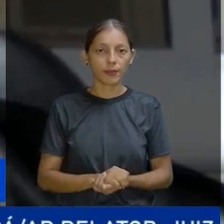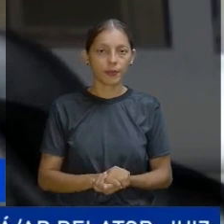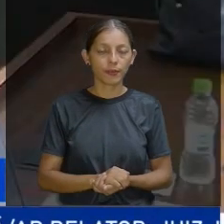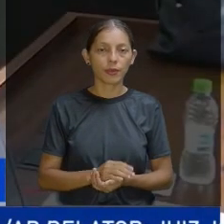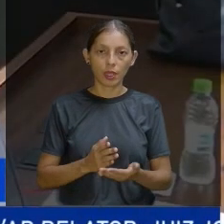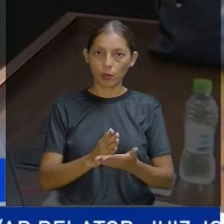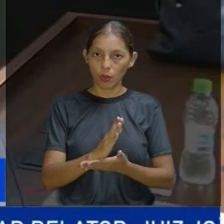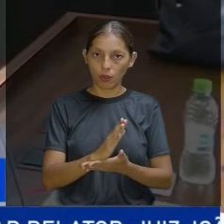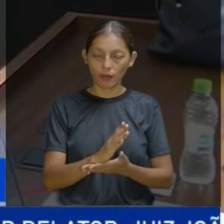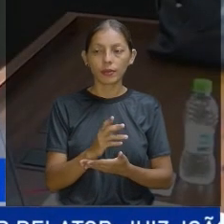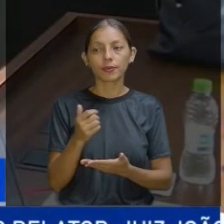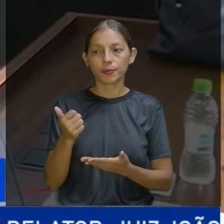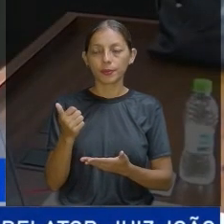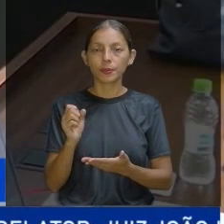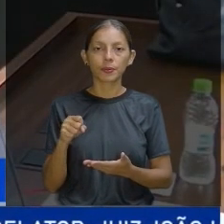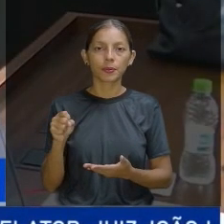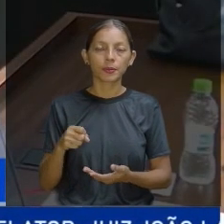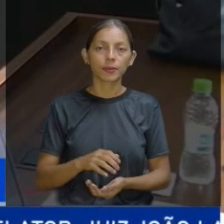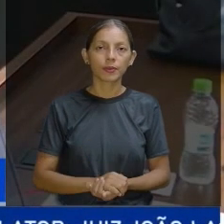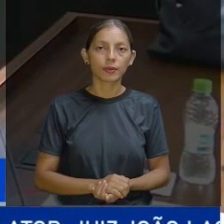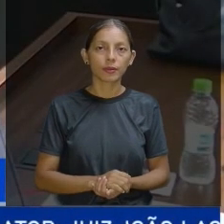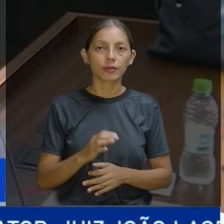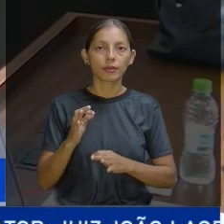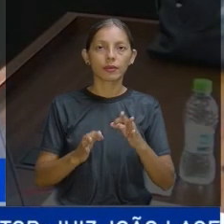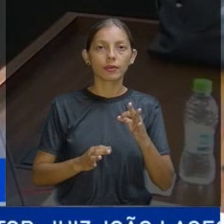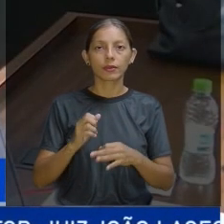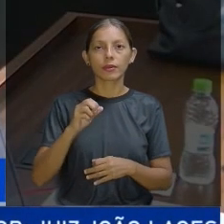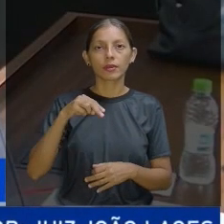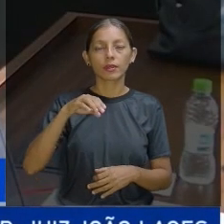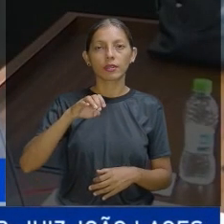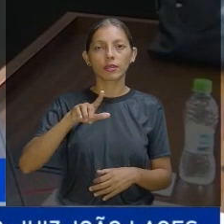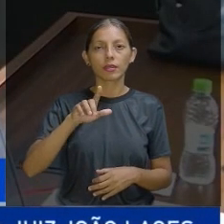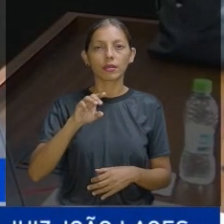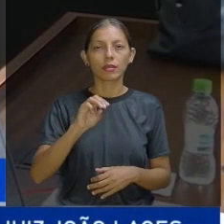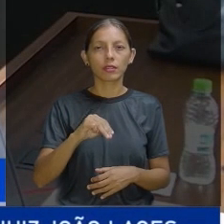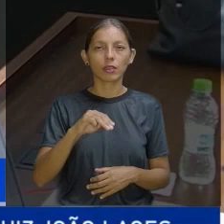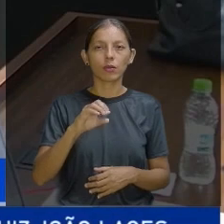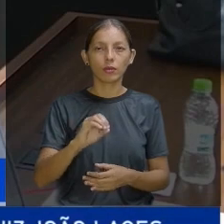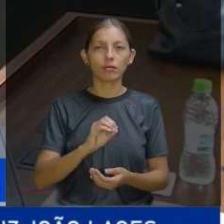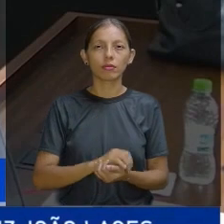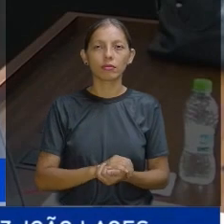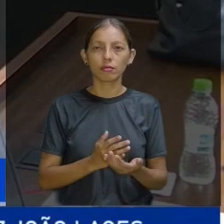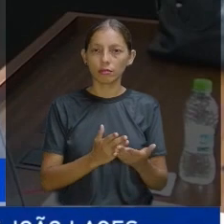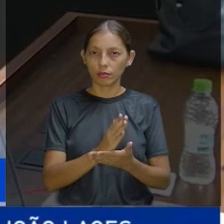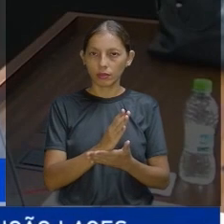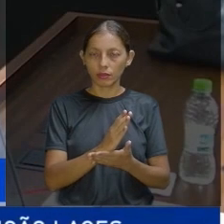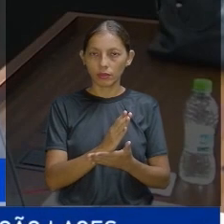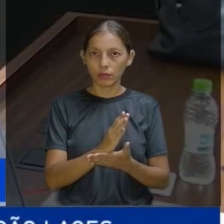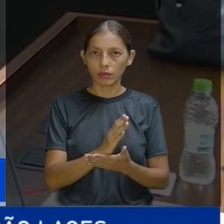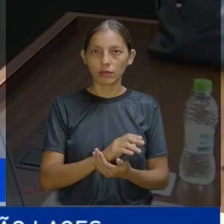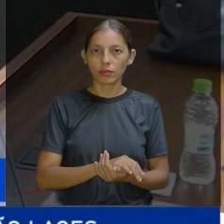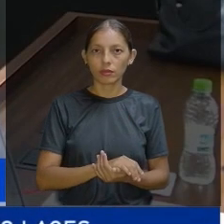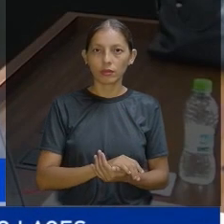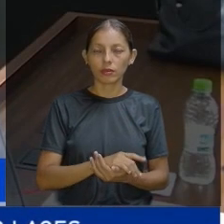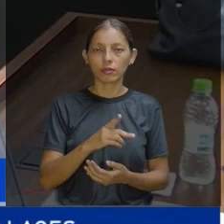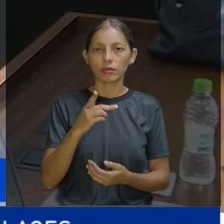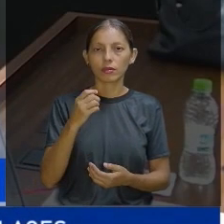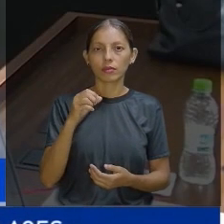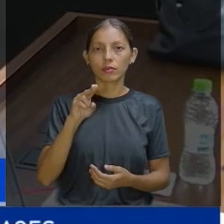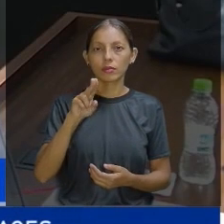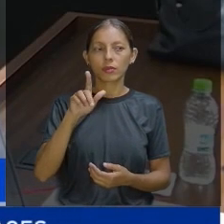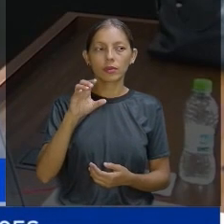presidente. Perfeito. Juiz Anselmo? Também pela aprovação, senhor presidente. Juiz Paulo Madeira?